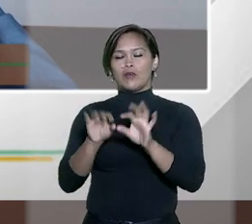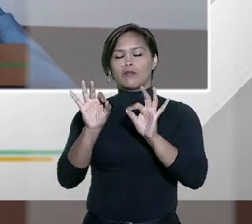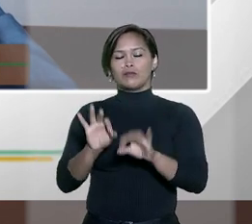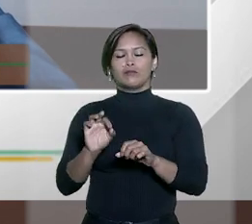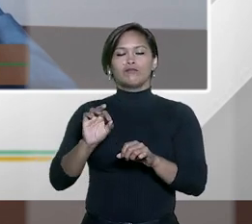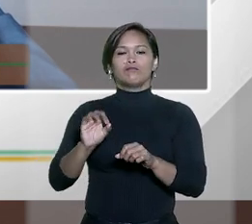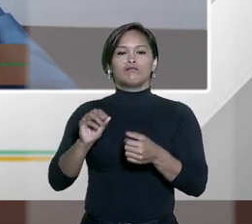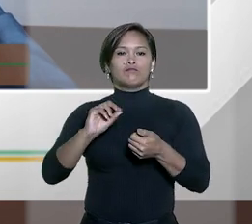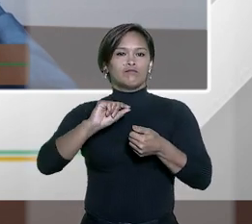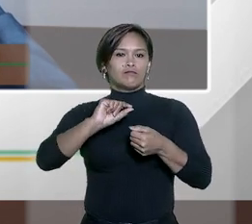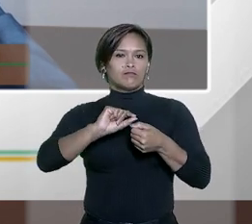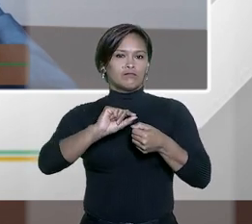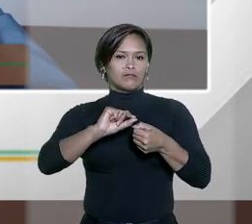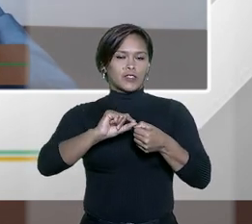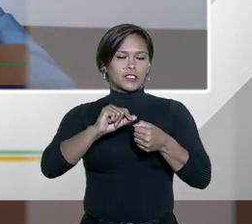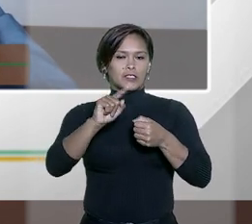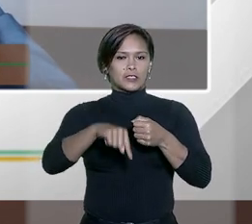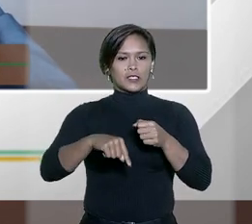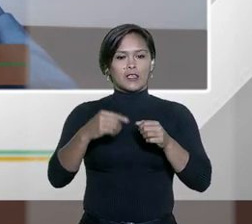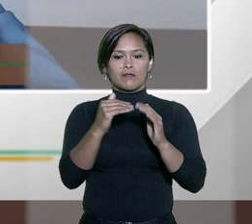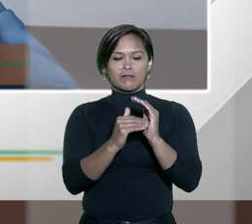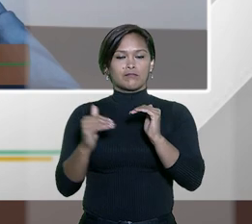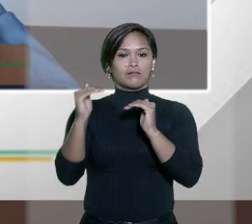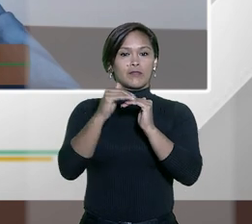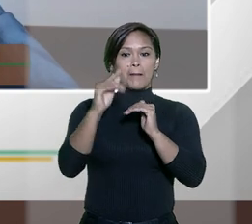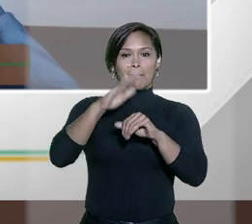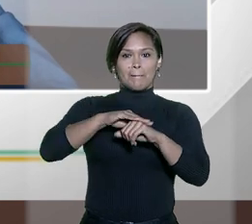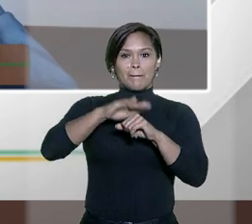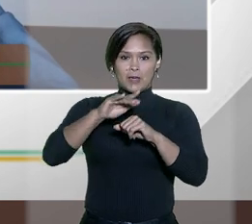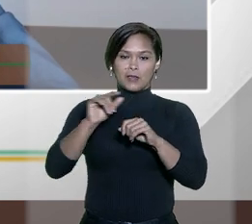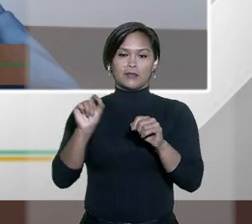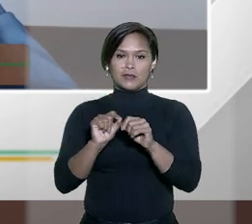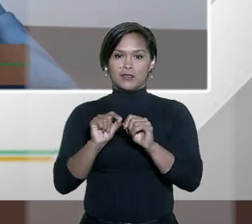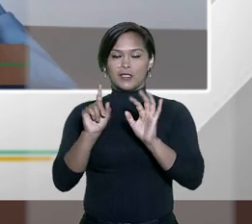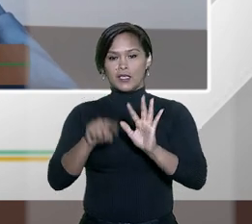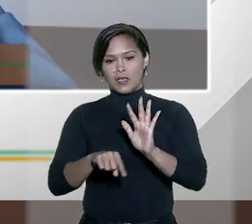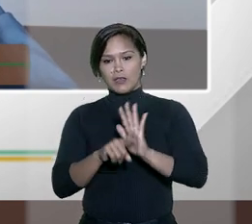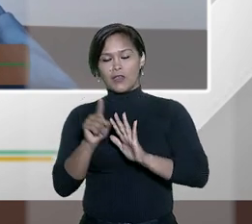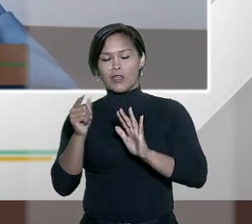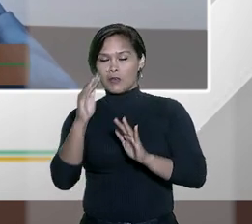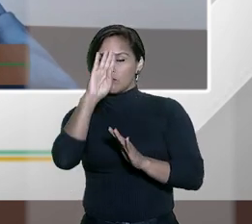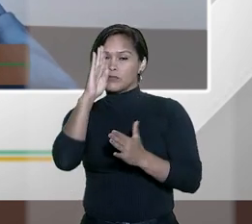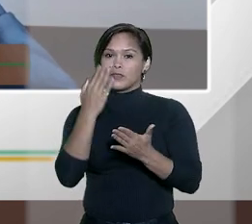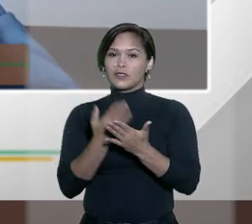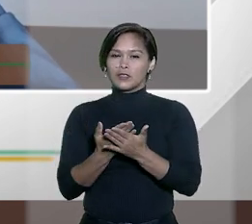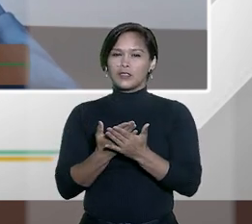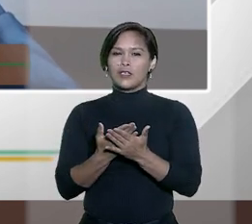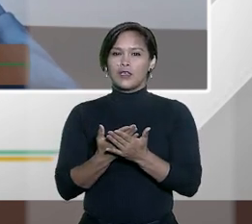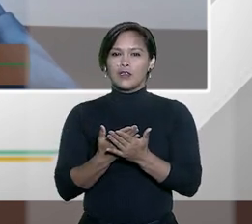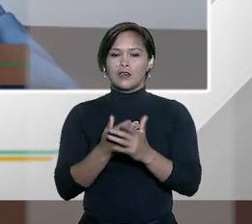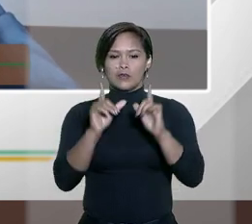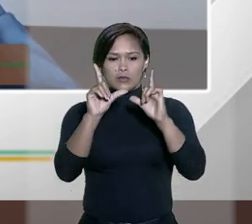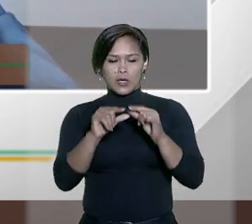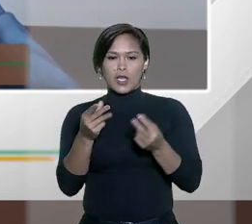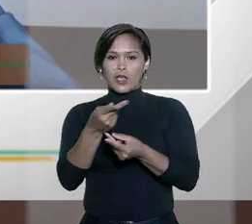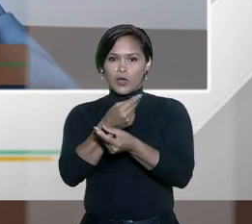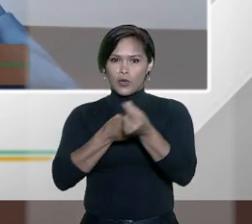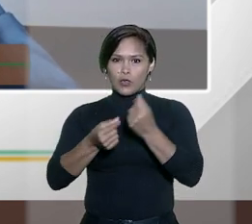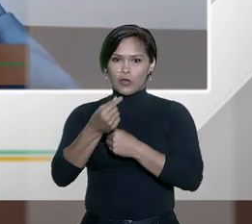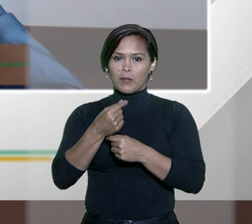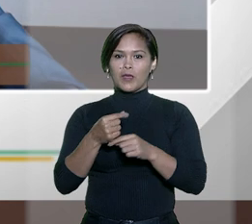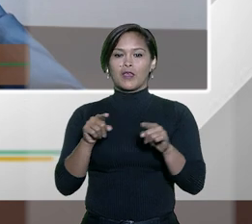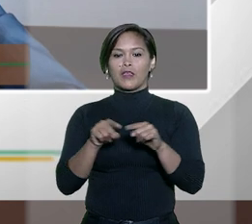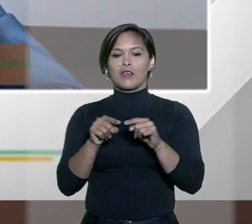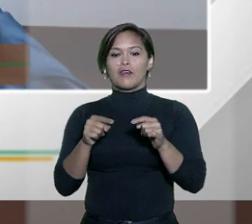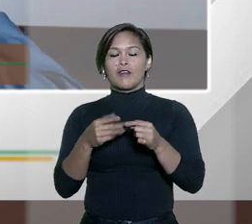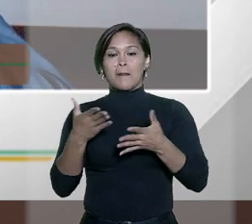seja, enfim, um alcance muito muito maior, né? E eu creio que isso vai dinamizar a economia,